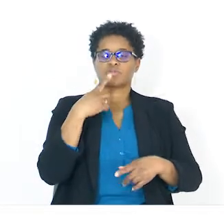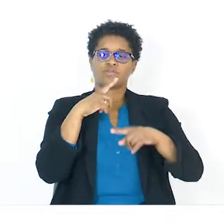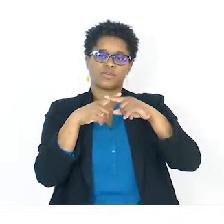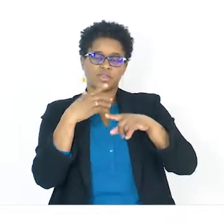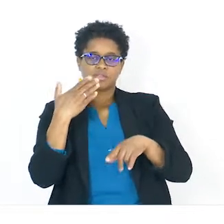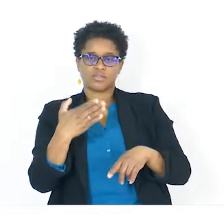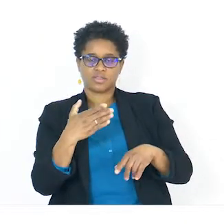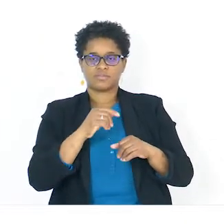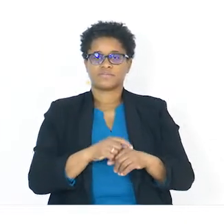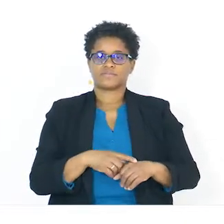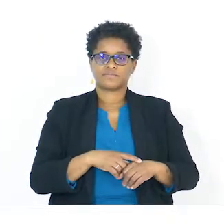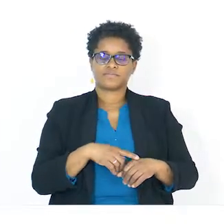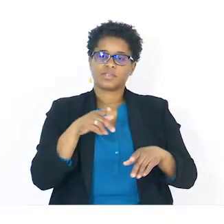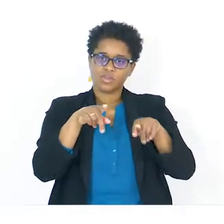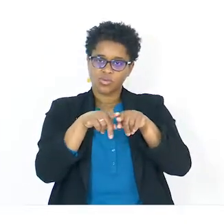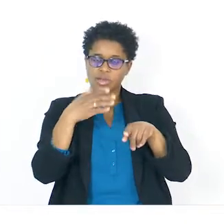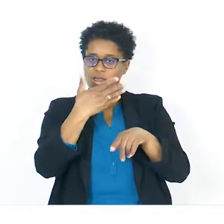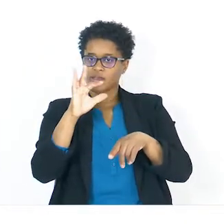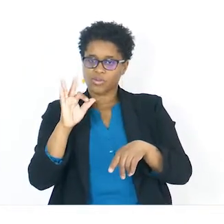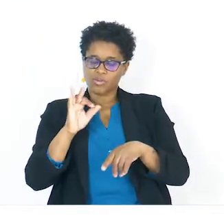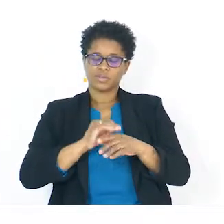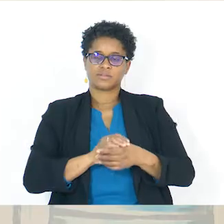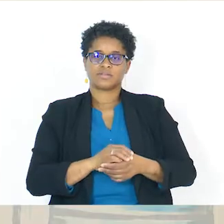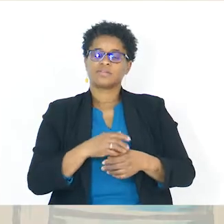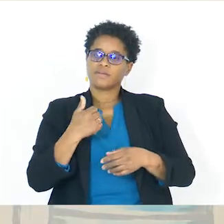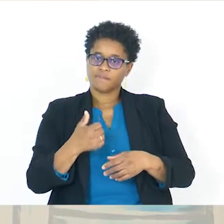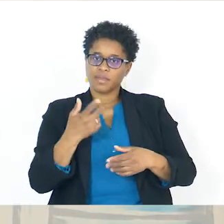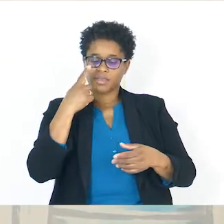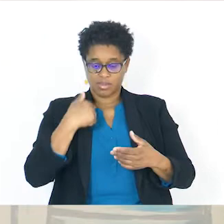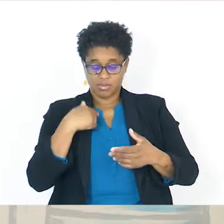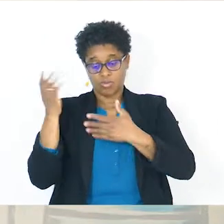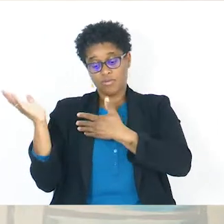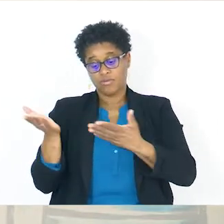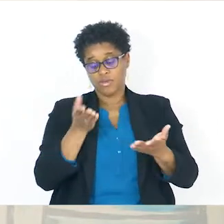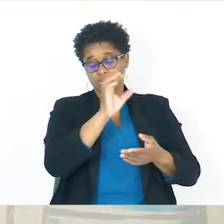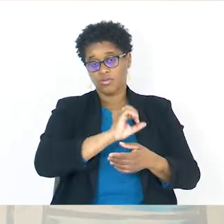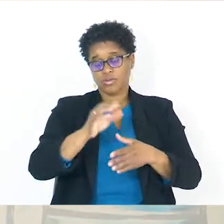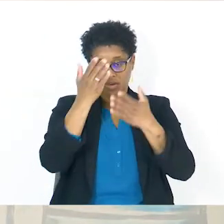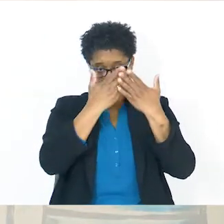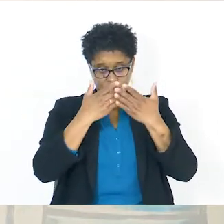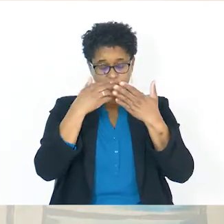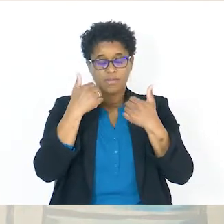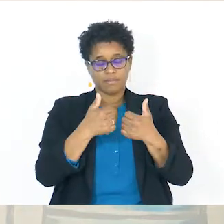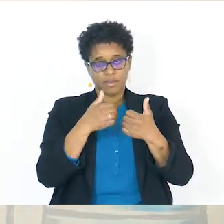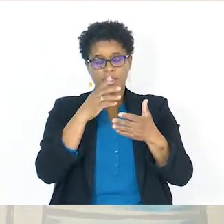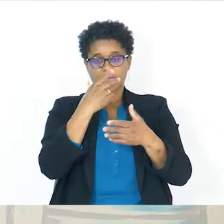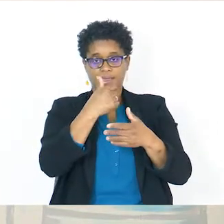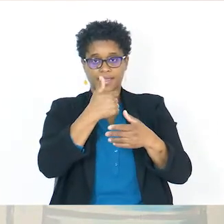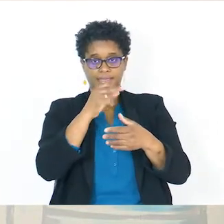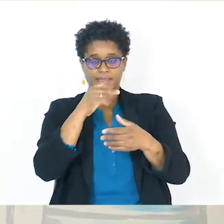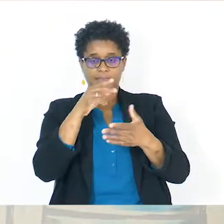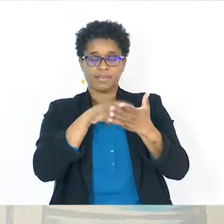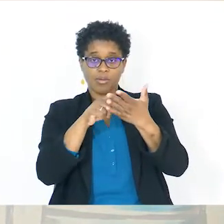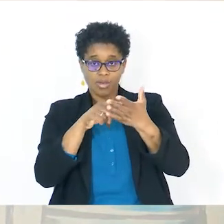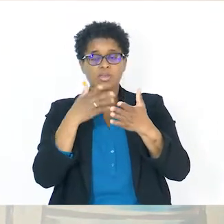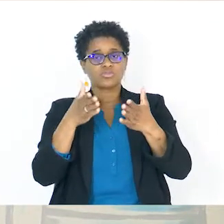2 vezes 7, que é igual a 14. Bem, eu convido-vos a estudar muito bem a tabuada,